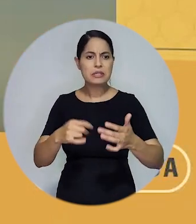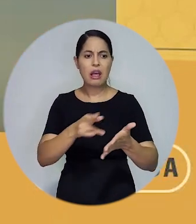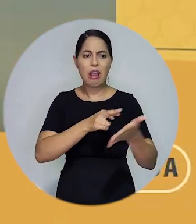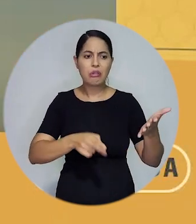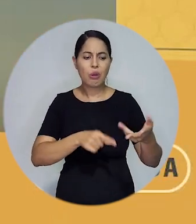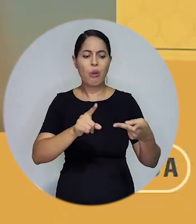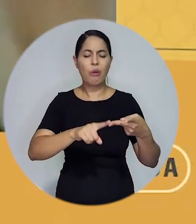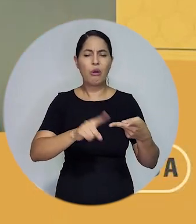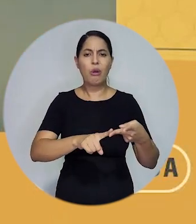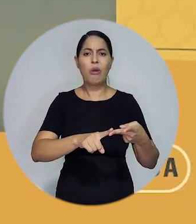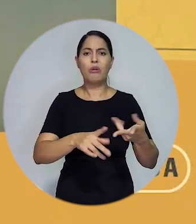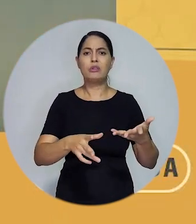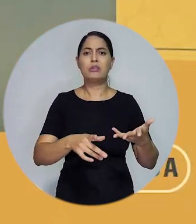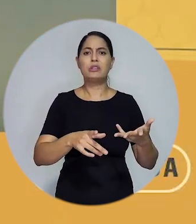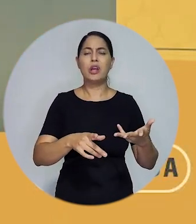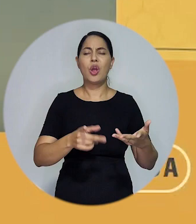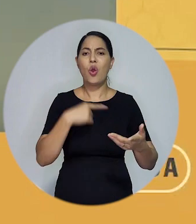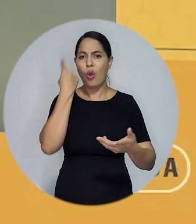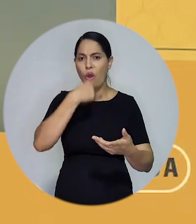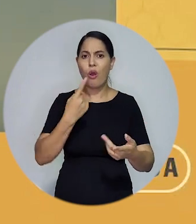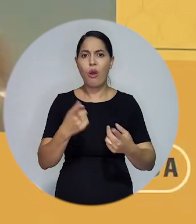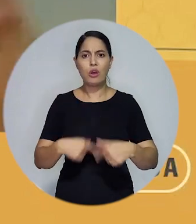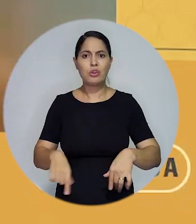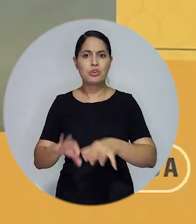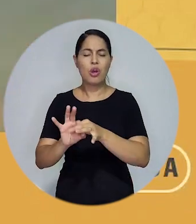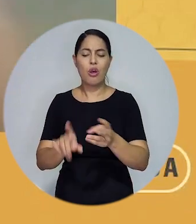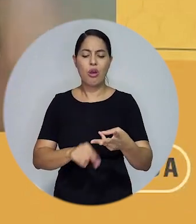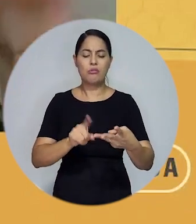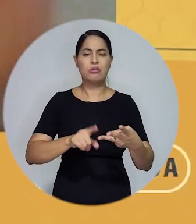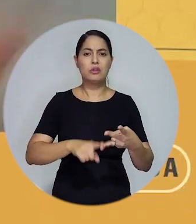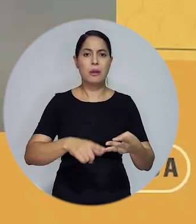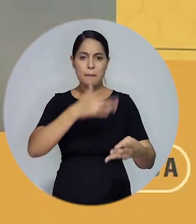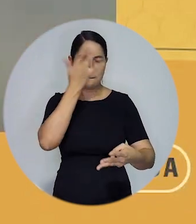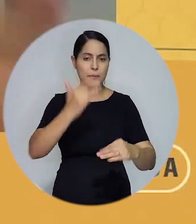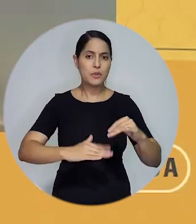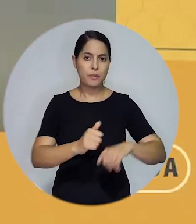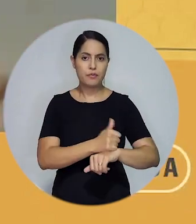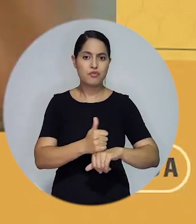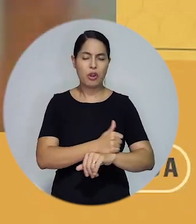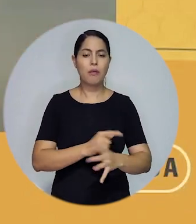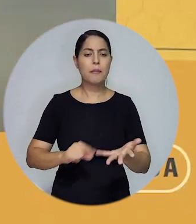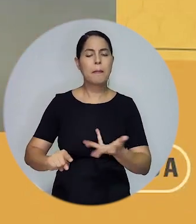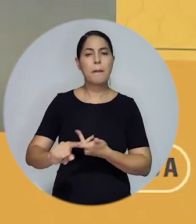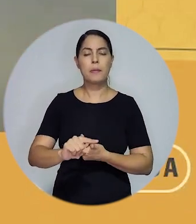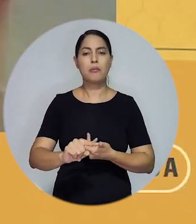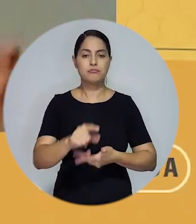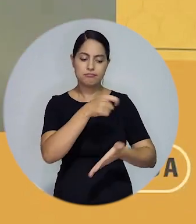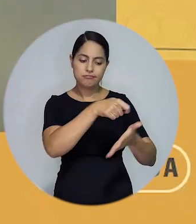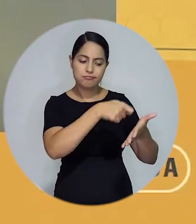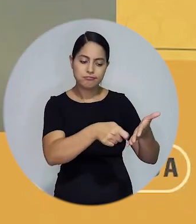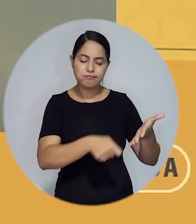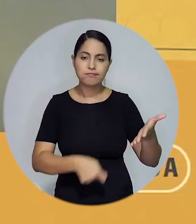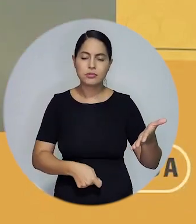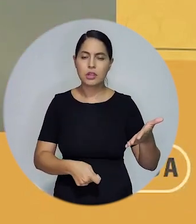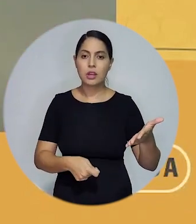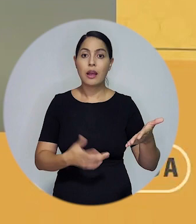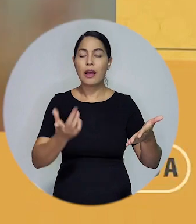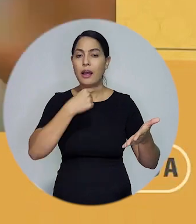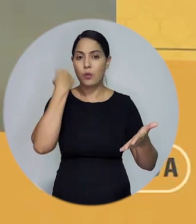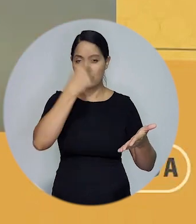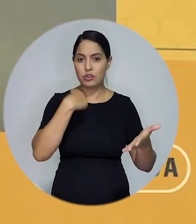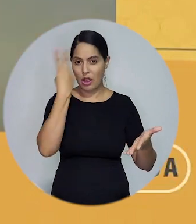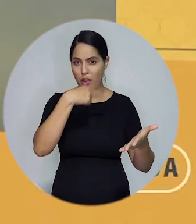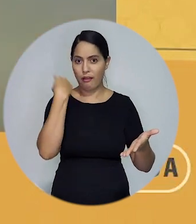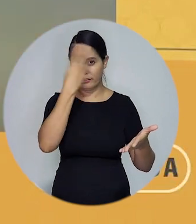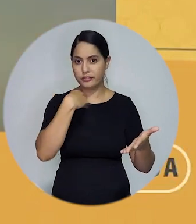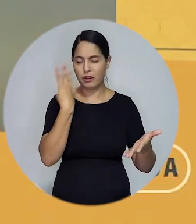6 horas, relatório, hora de sócio de reunião e tudo mais, você vai ter lá a quantidade de horas, os profissionais envolvidos naquele caso e tudo mais, tá bom,